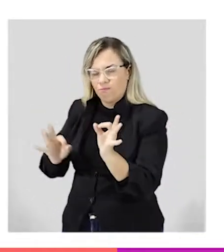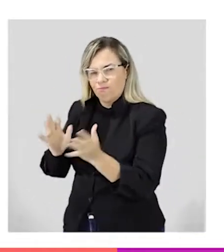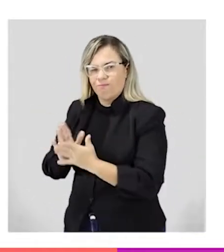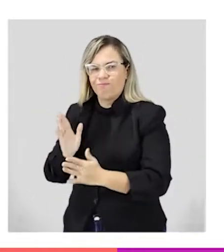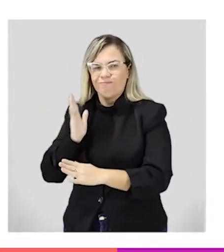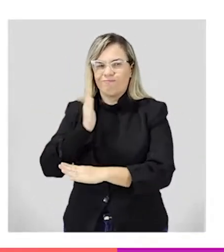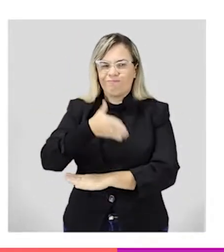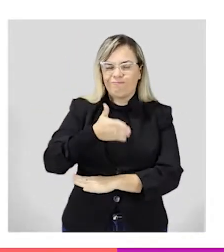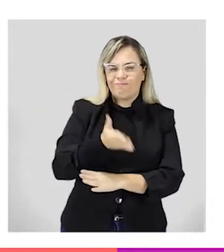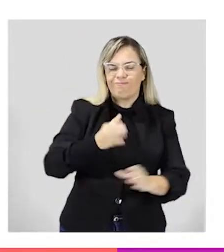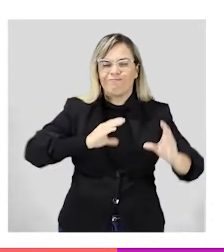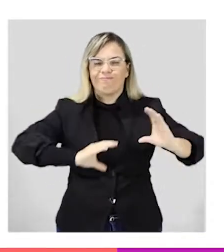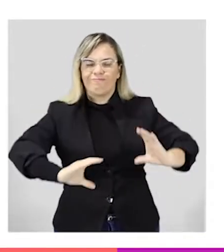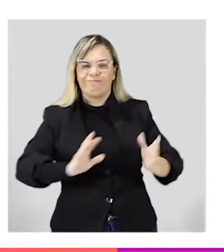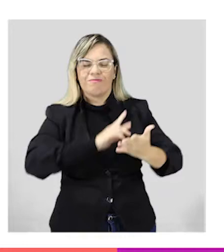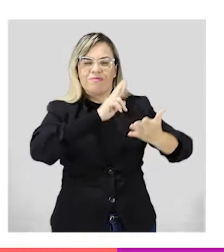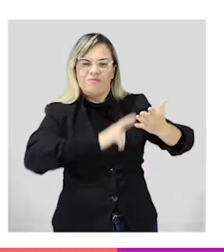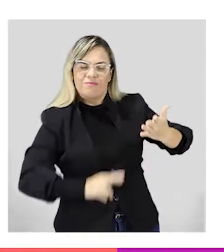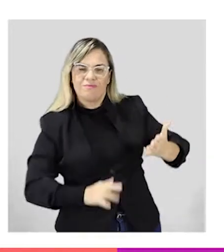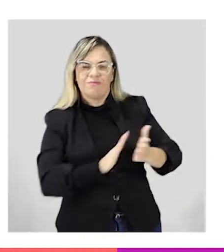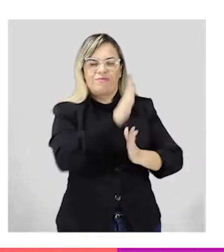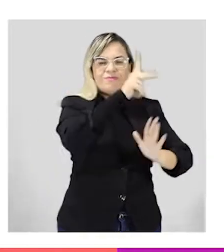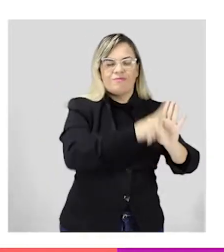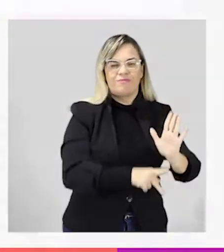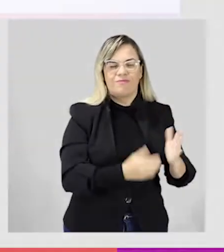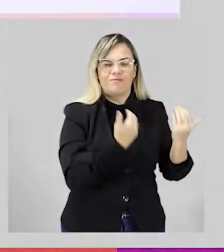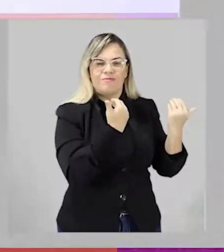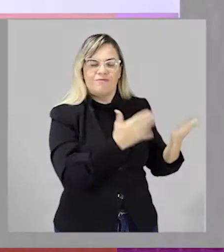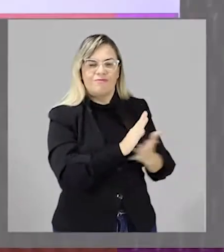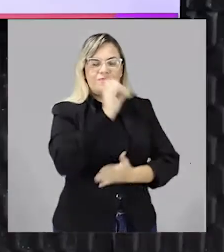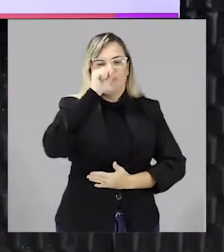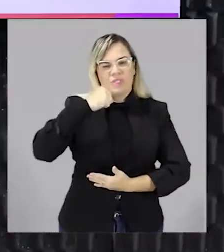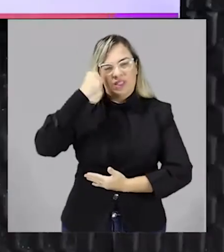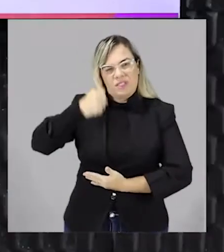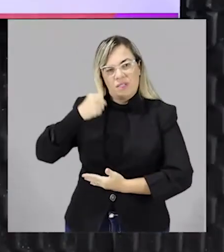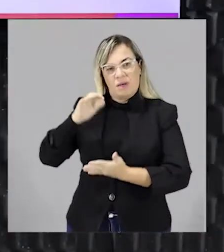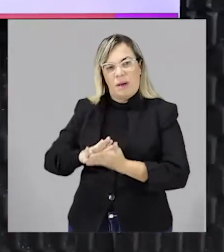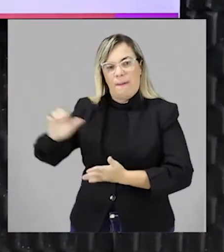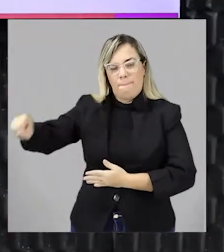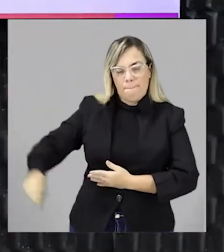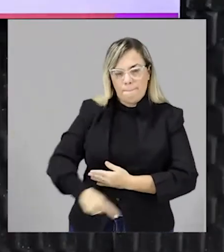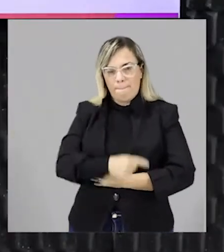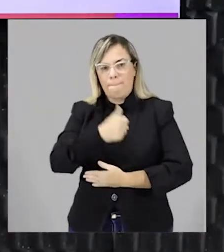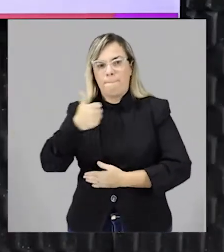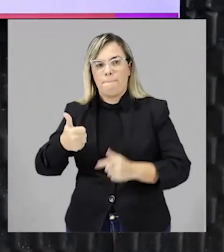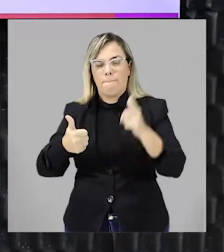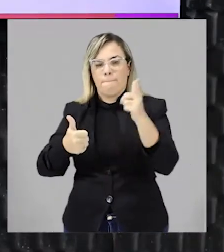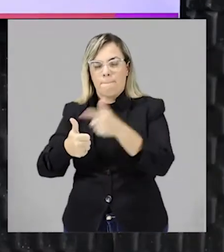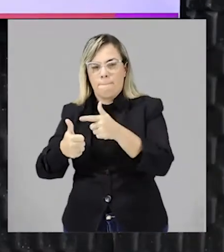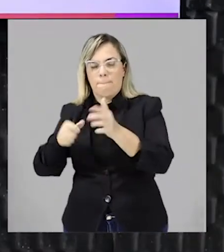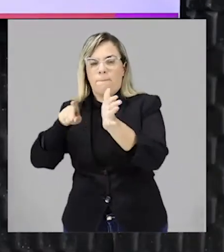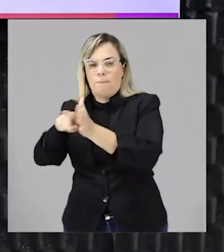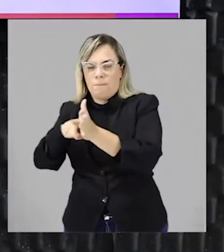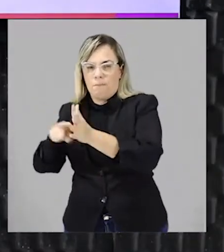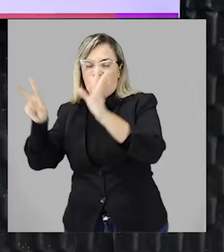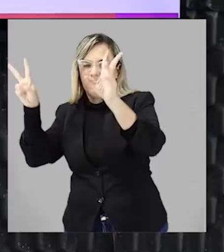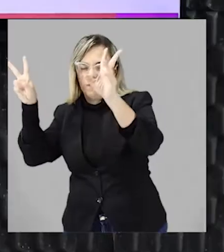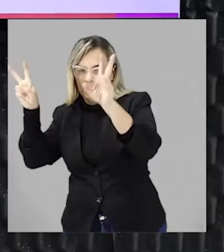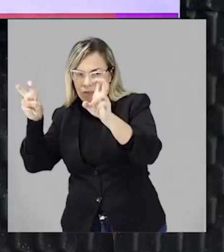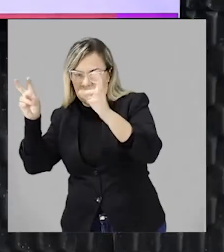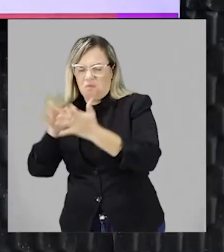do concurso de redação do programa Jovem Senador, deve primeiro começar a pesquisar sobre o tema.